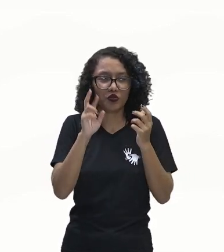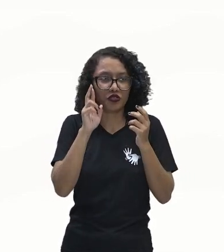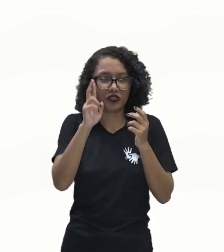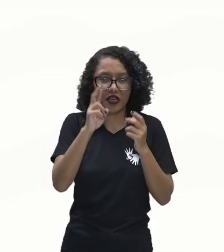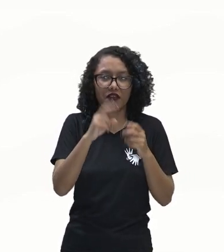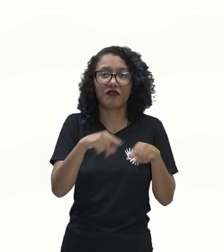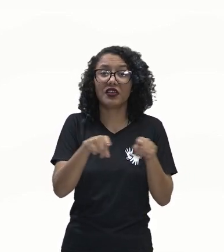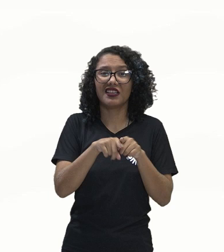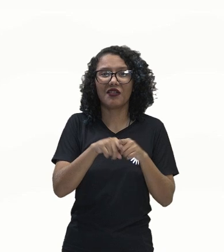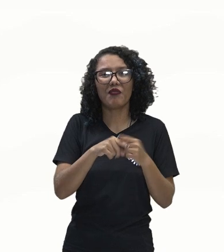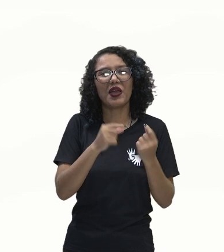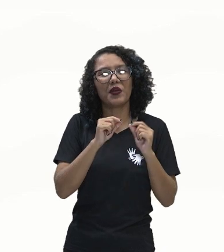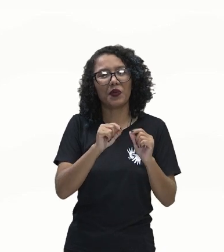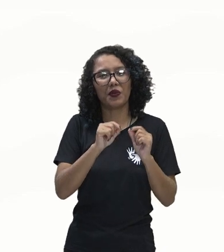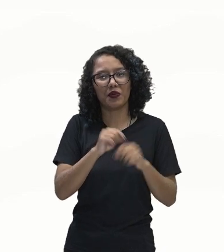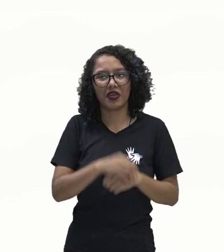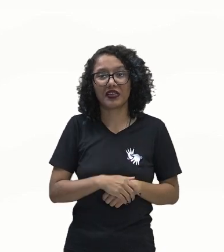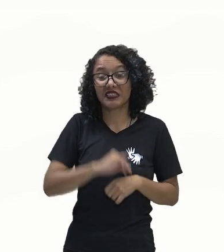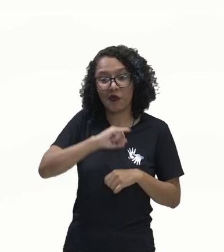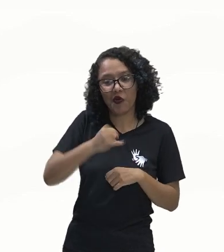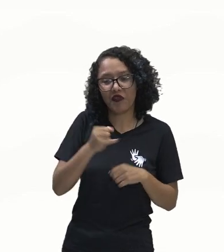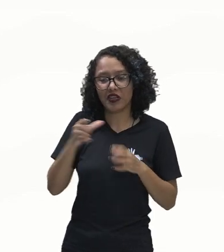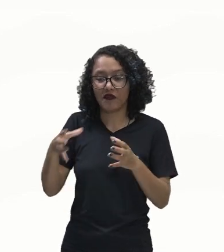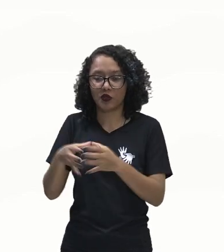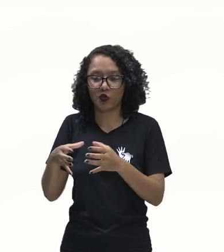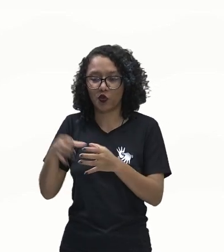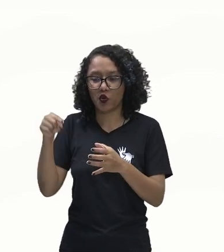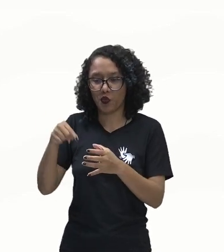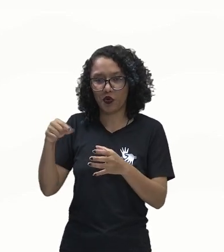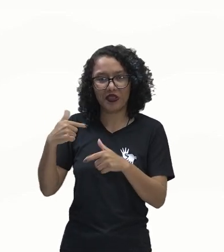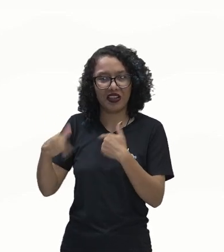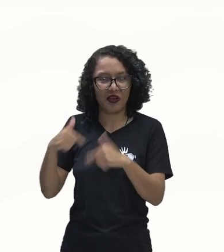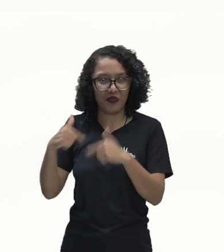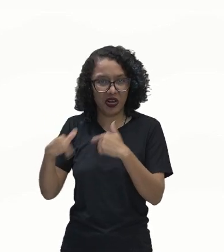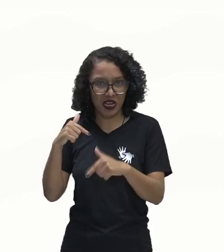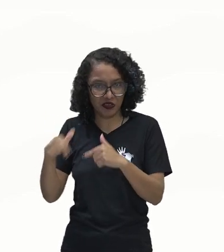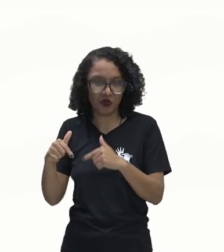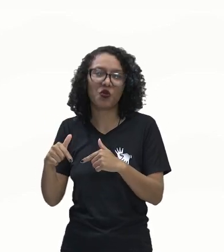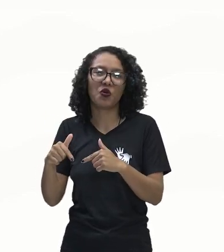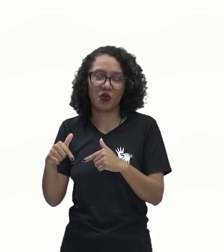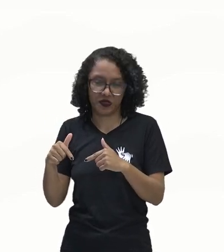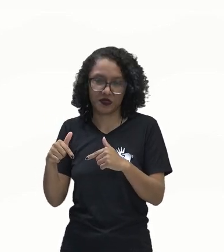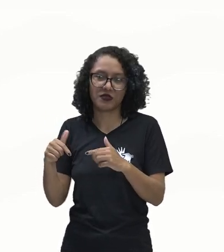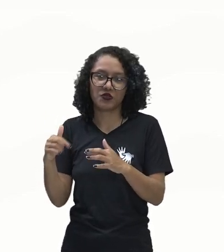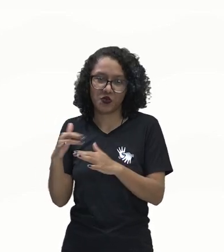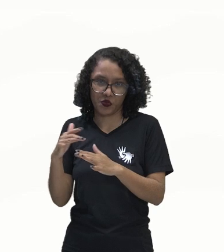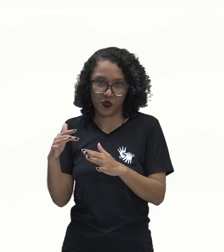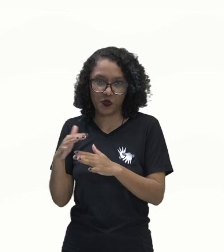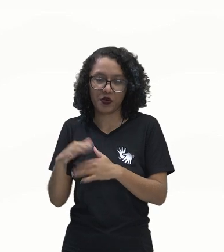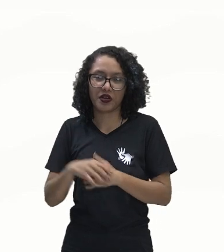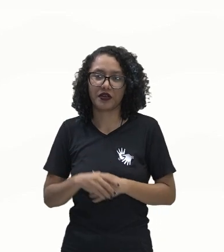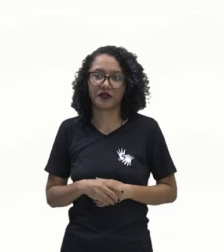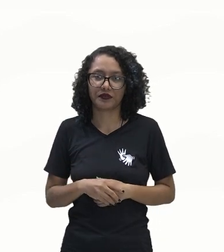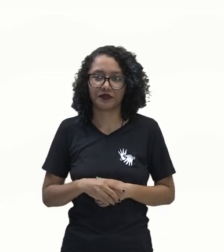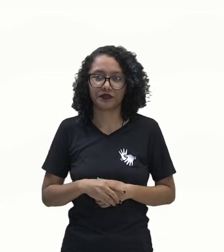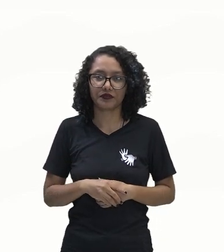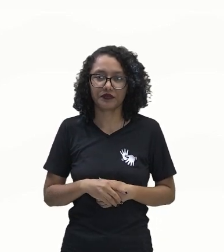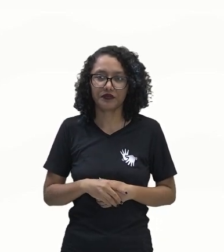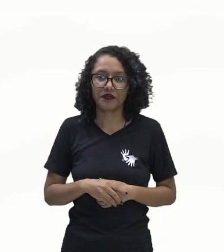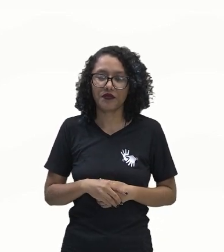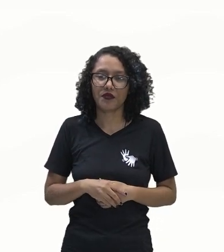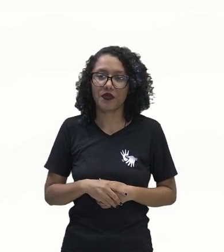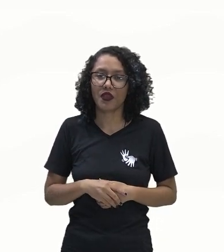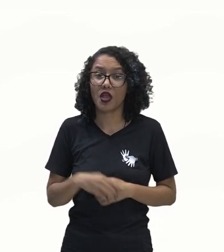de camponeses e trabalhadores urbanos, que a gente vai chamar aqui os camponeses de